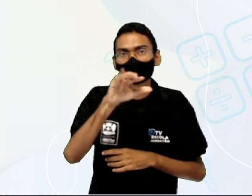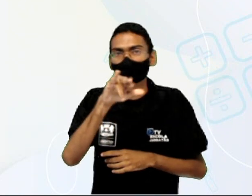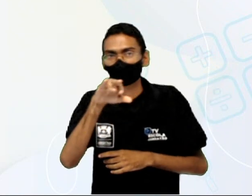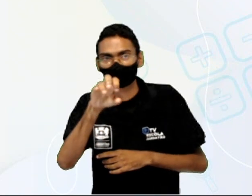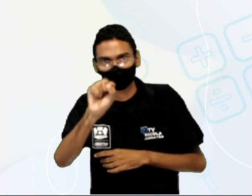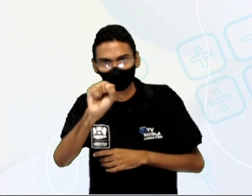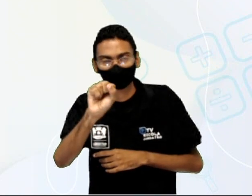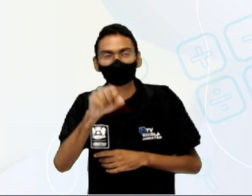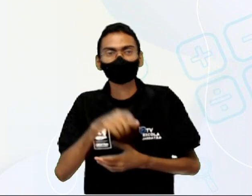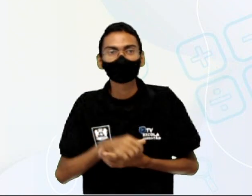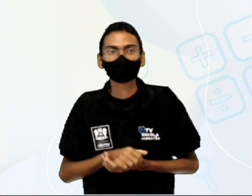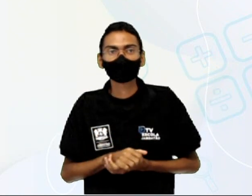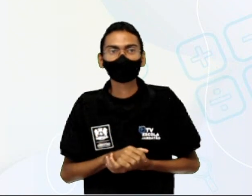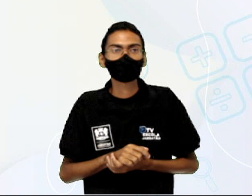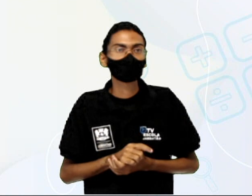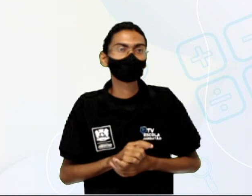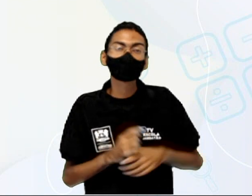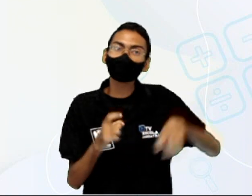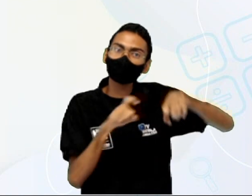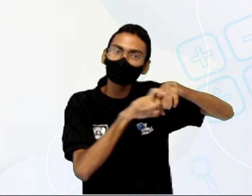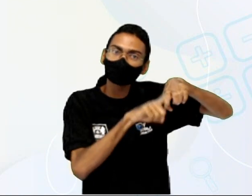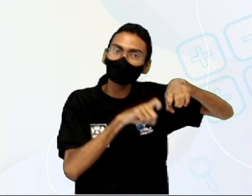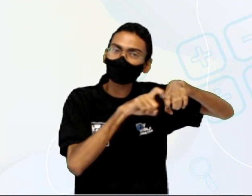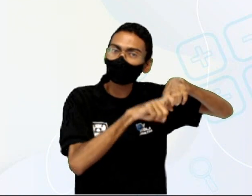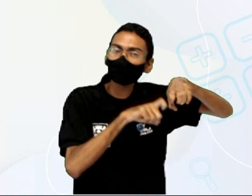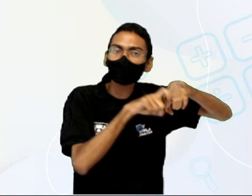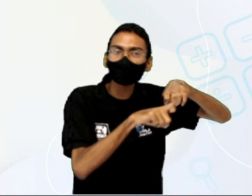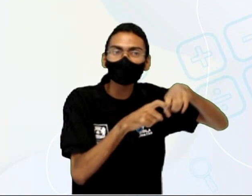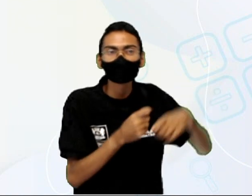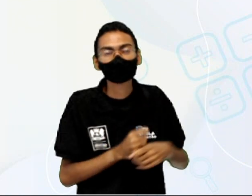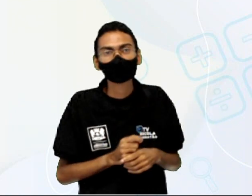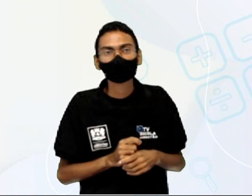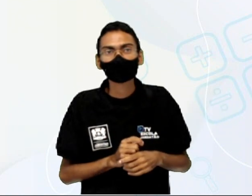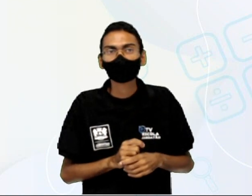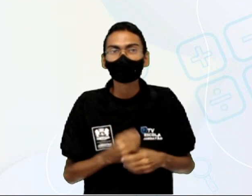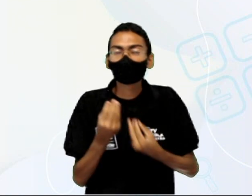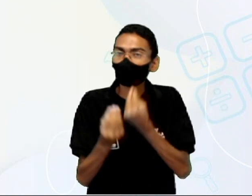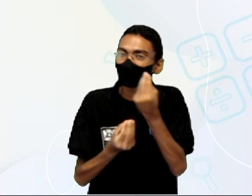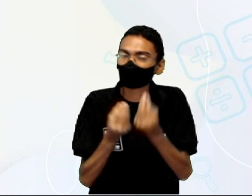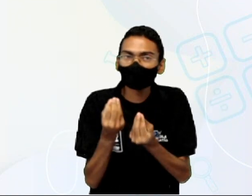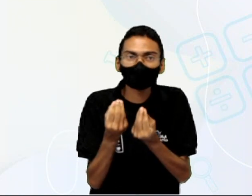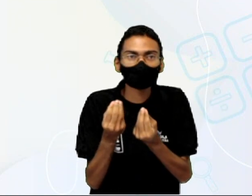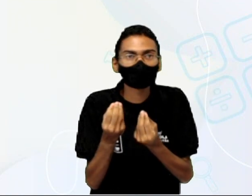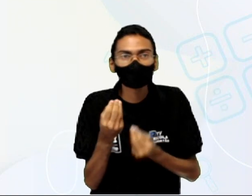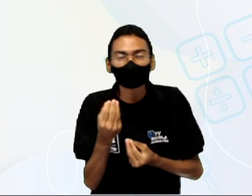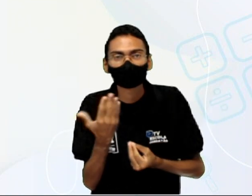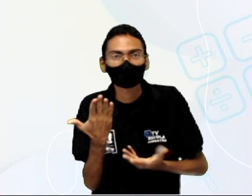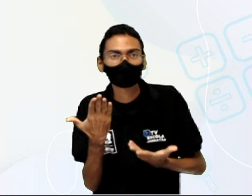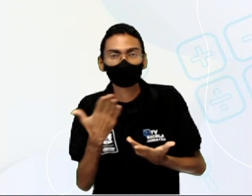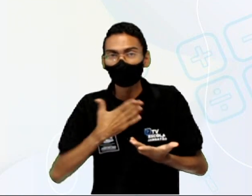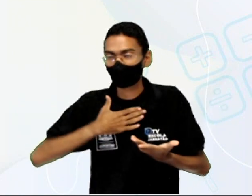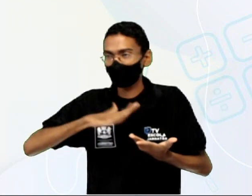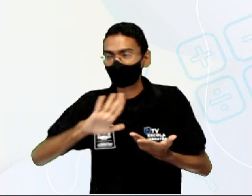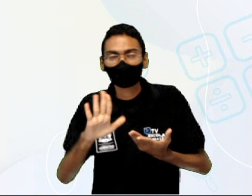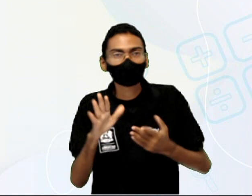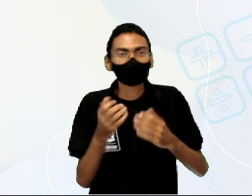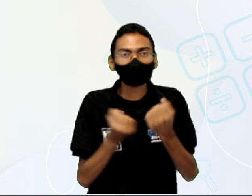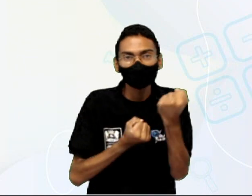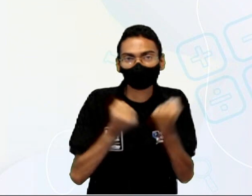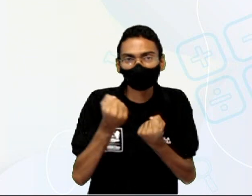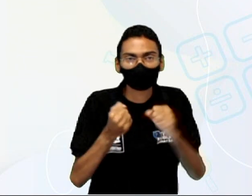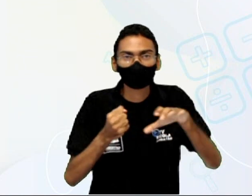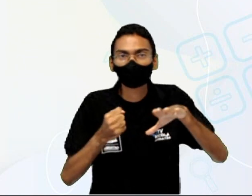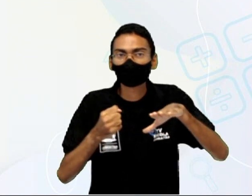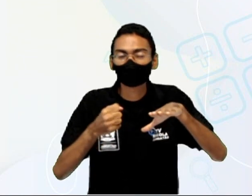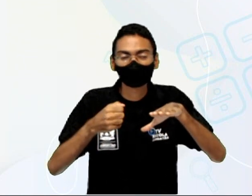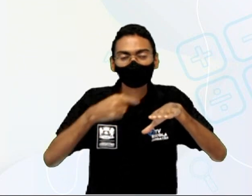Como ninguém gosta de ver riscos na lataria do seu carro, algumas marcas de carro utilizam uma